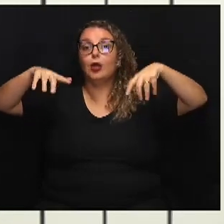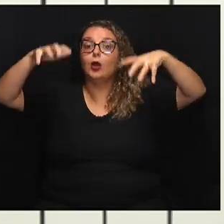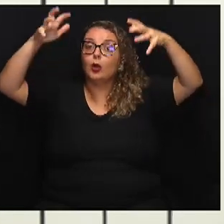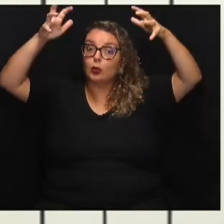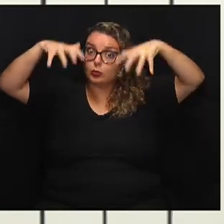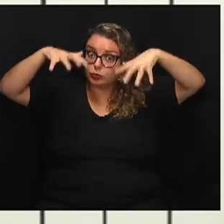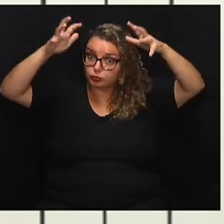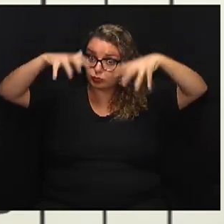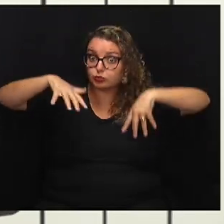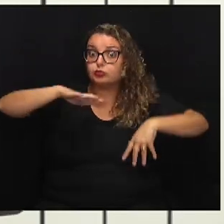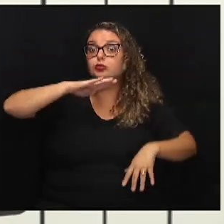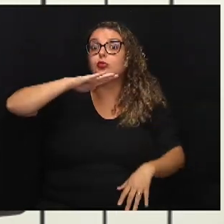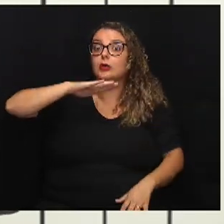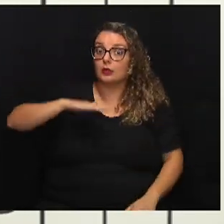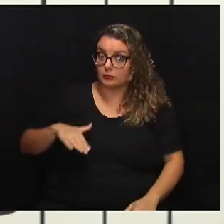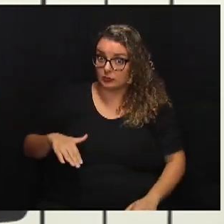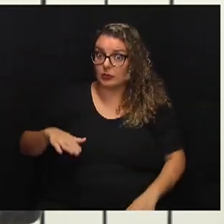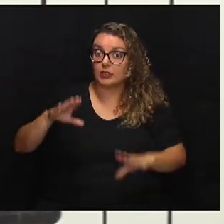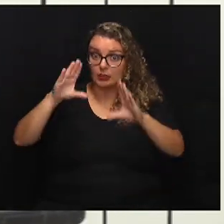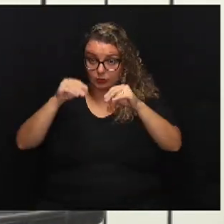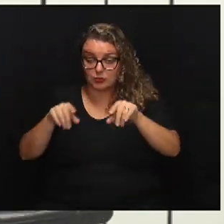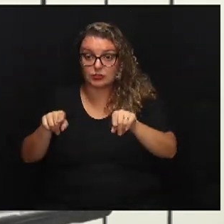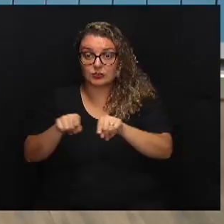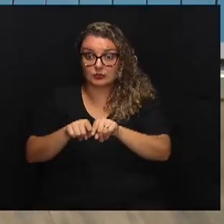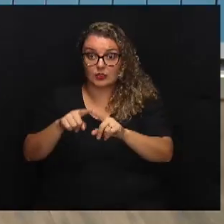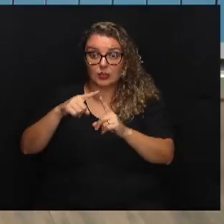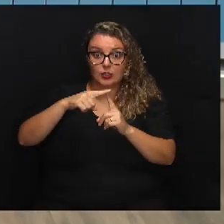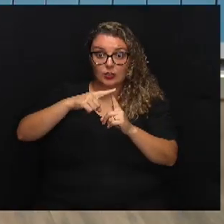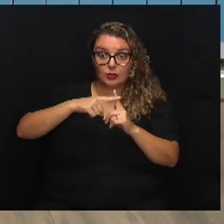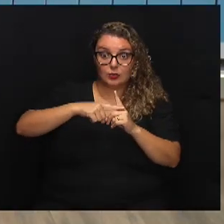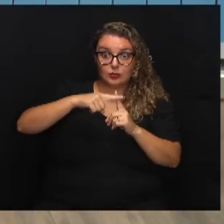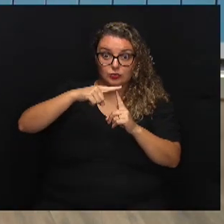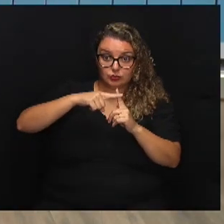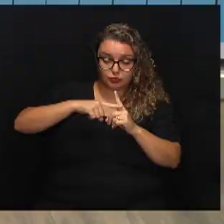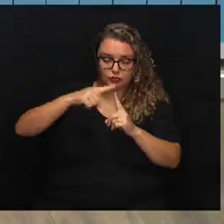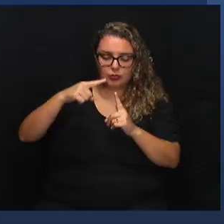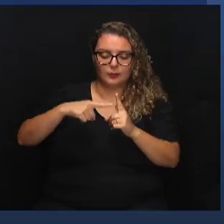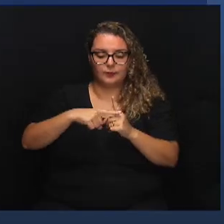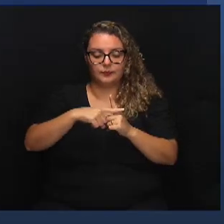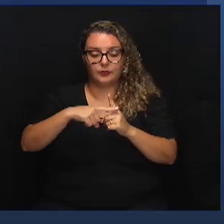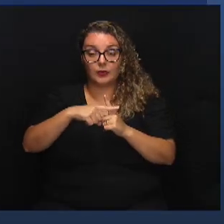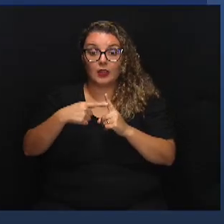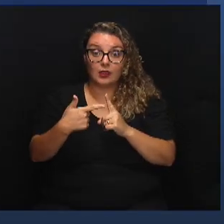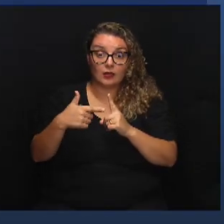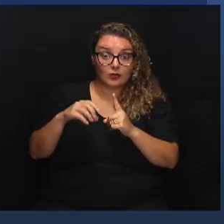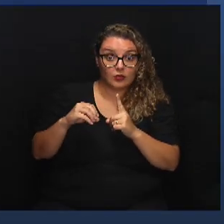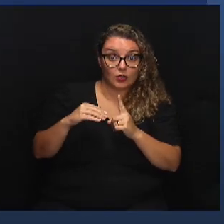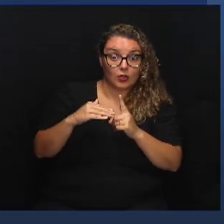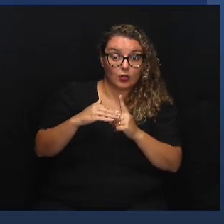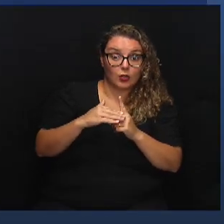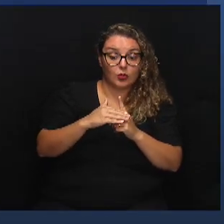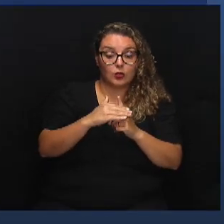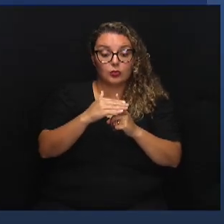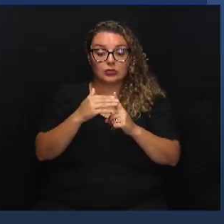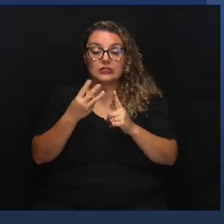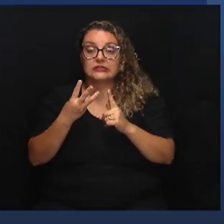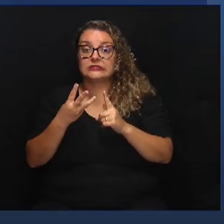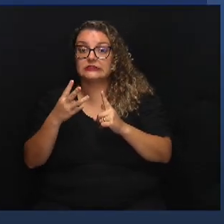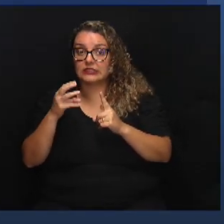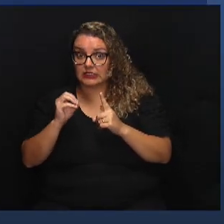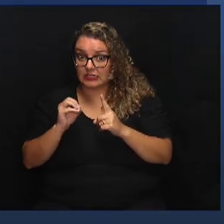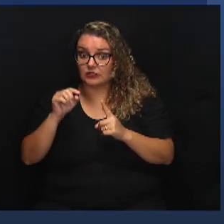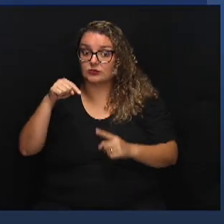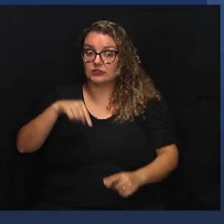de chuva à tarde e à noite. A temperatura, olha só, fica entre a mínima de 20 e a máxima de